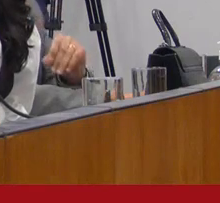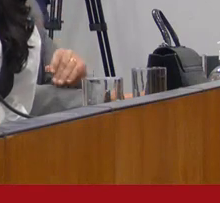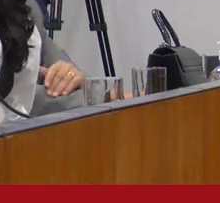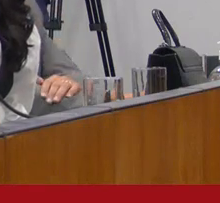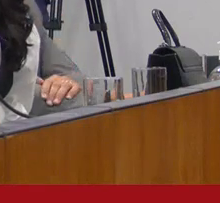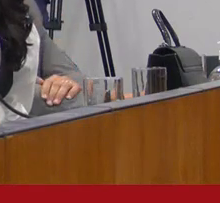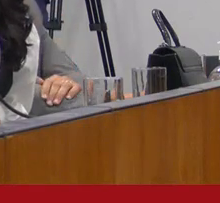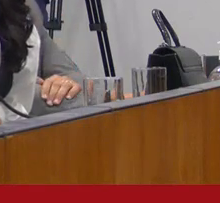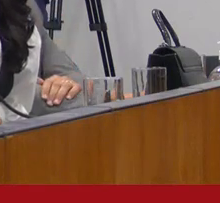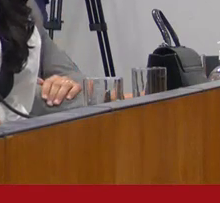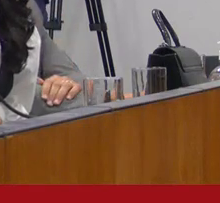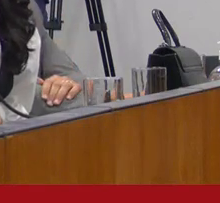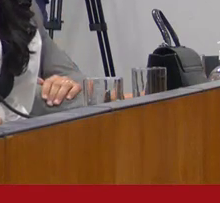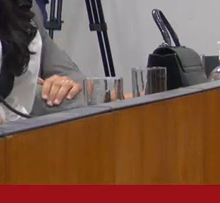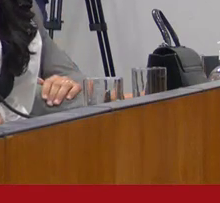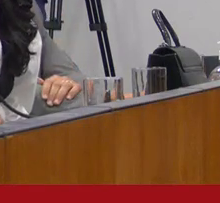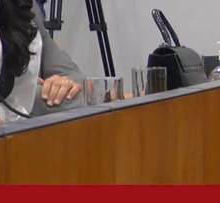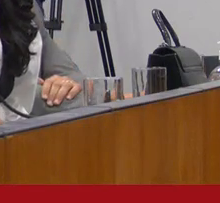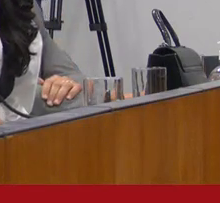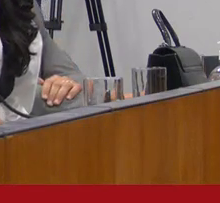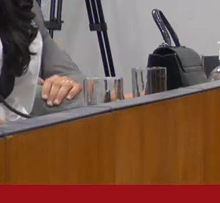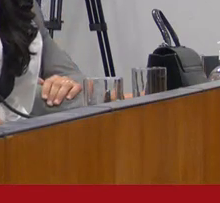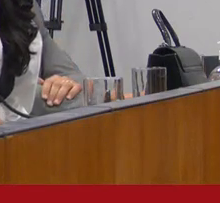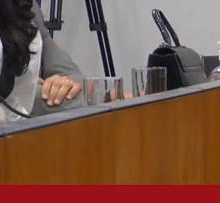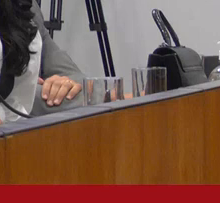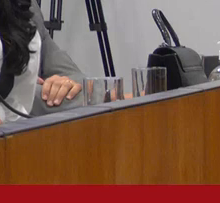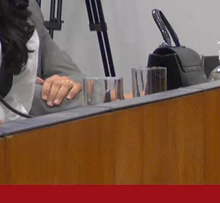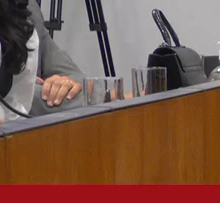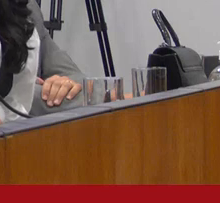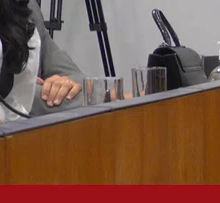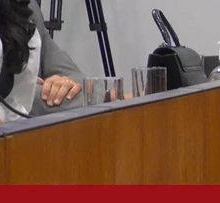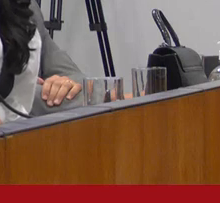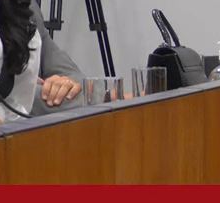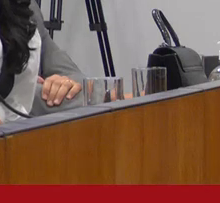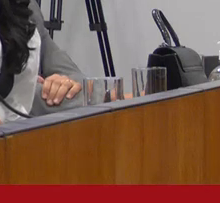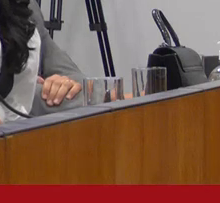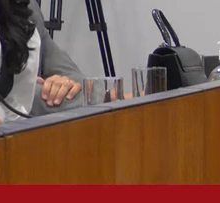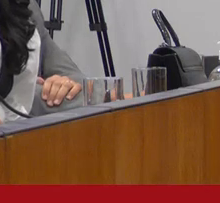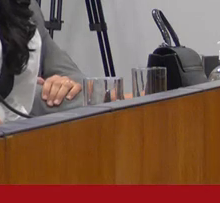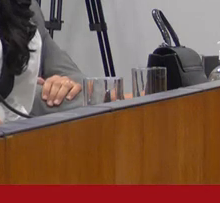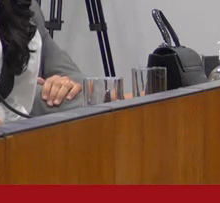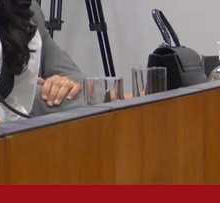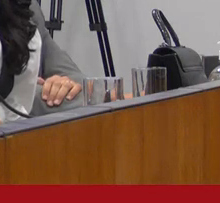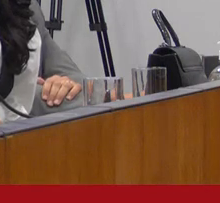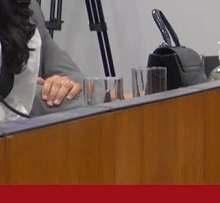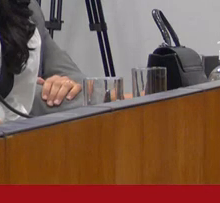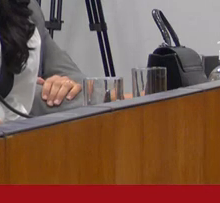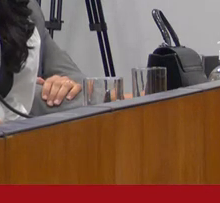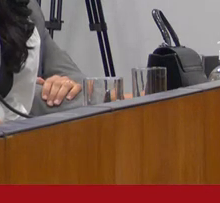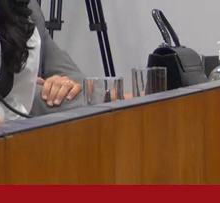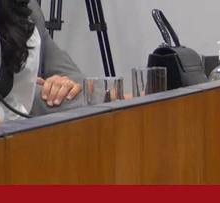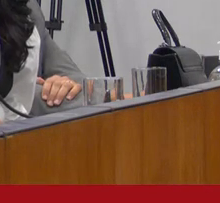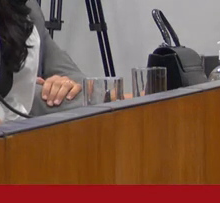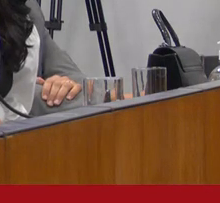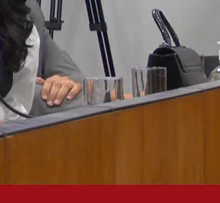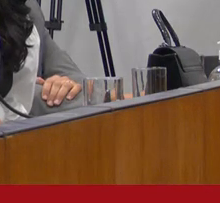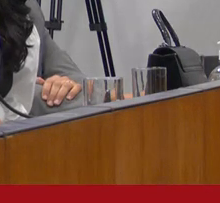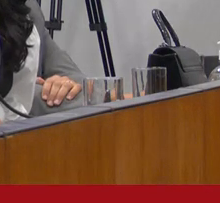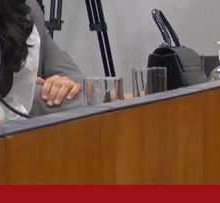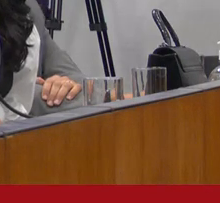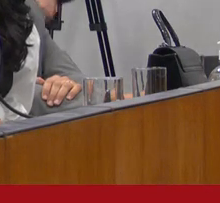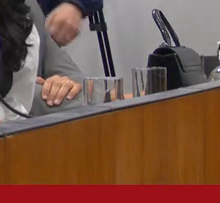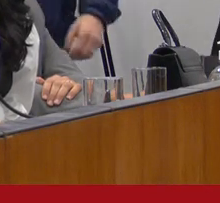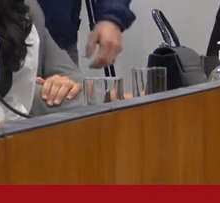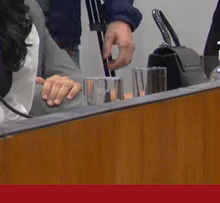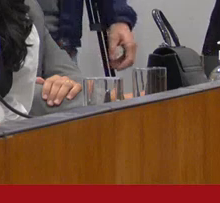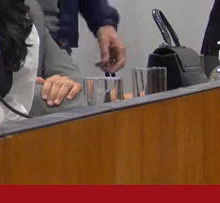já justificaria a reunião dentro do princípio do critério da segurança, para